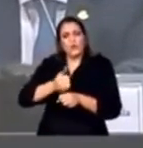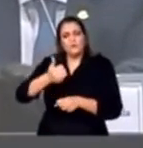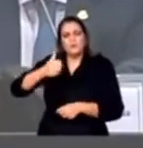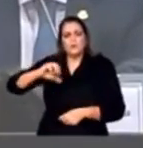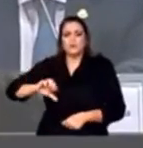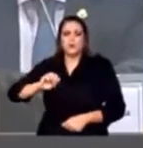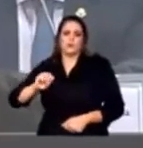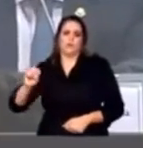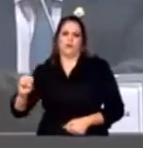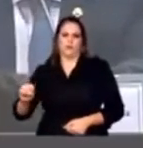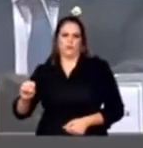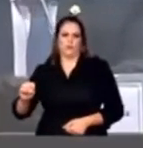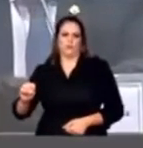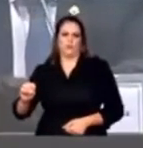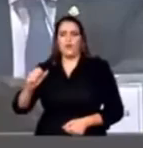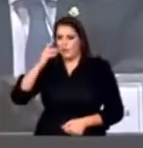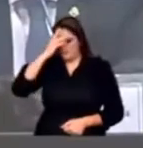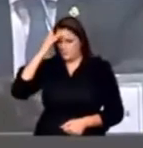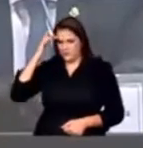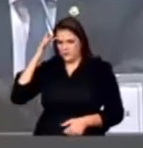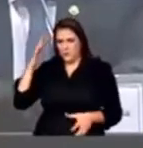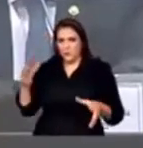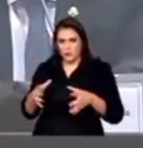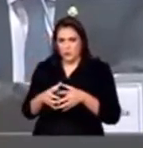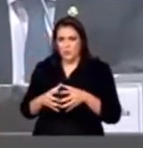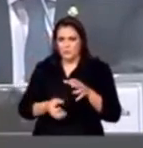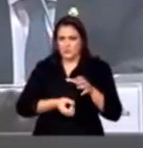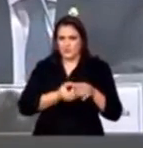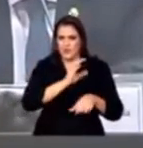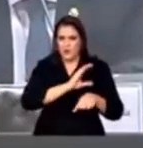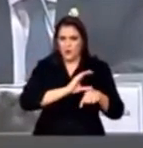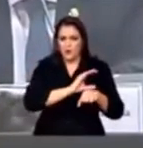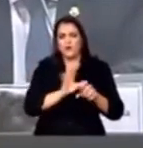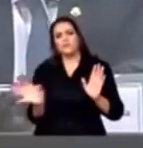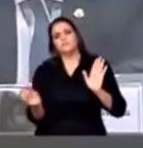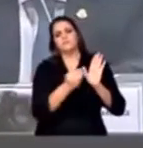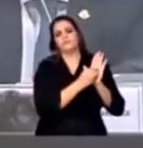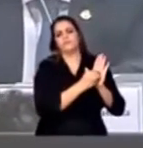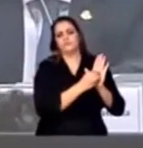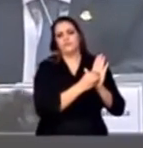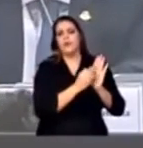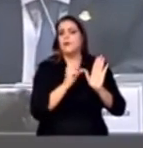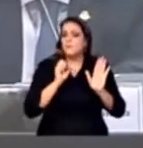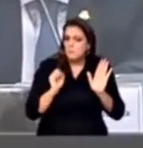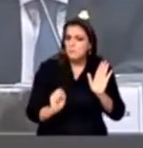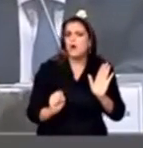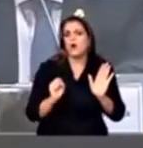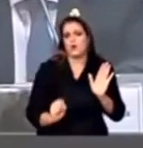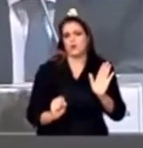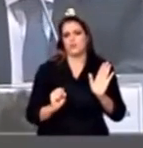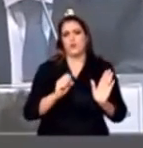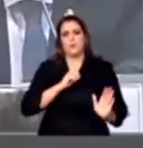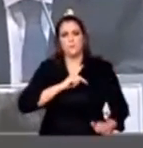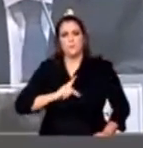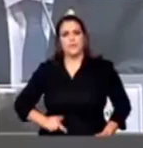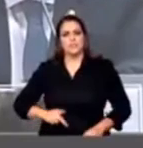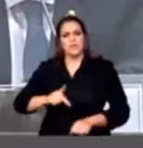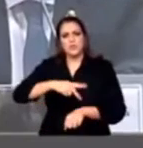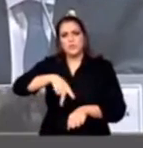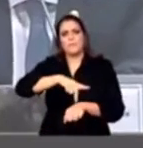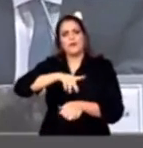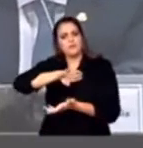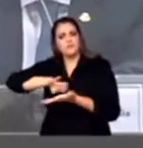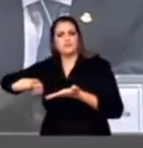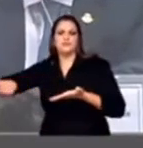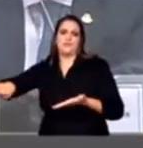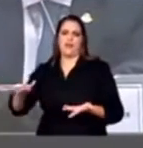dispositivo que, para essa apuração, se afaste a presidente, é uma decisão do Constituinte, não é decisão desse atual Senado ou